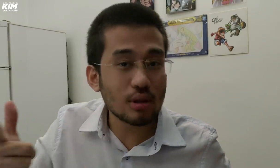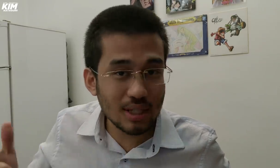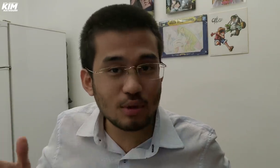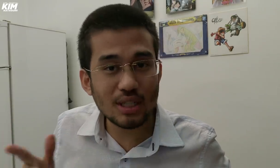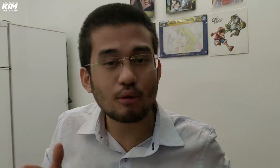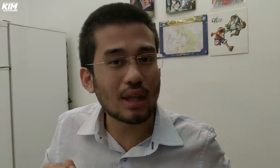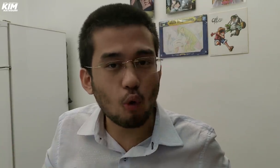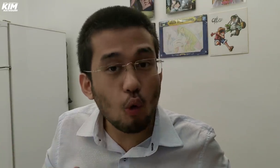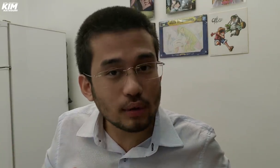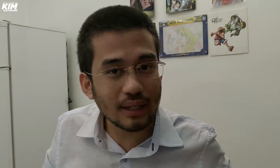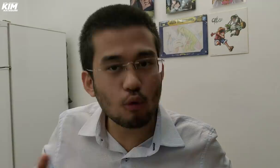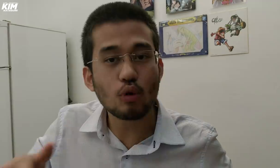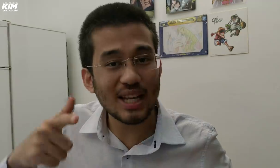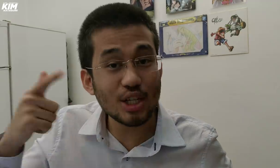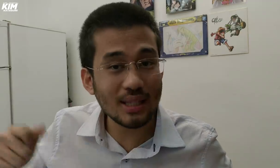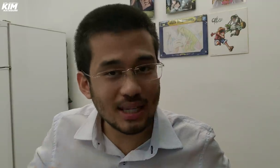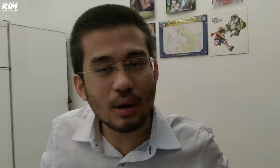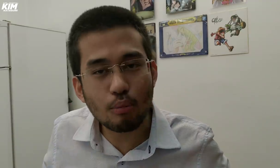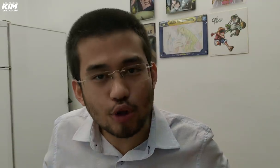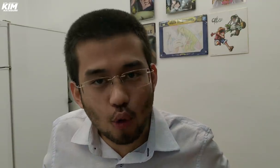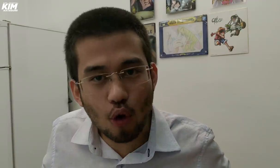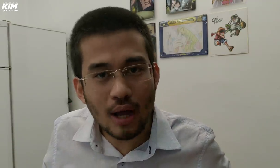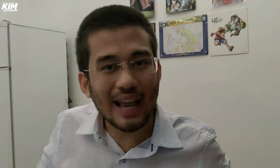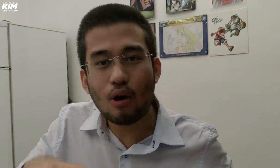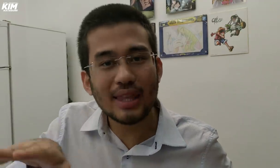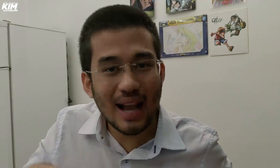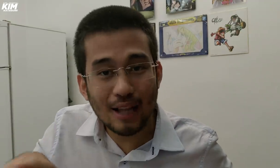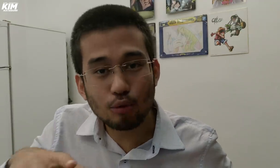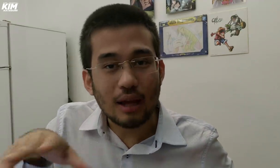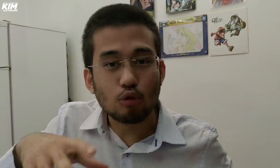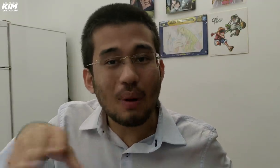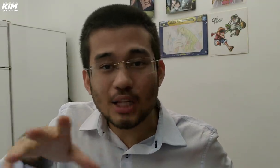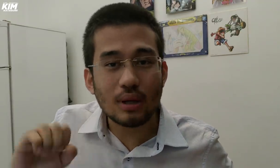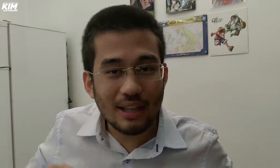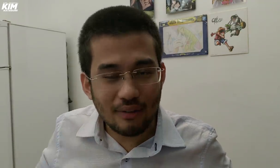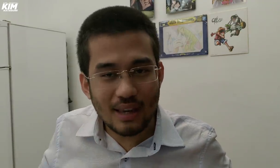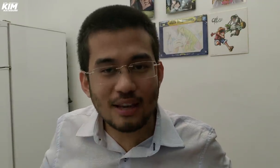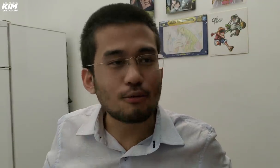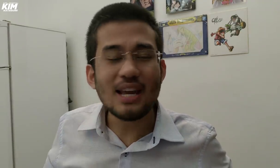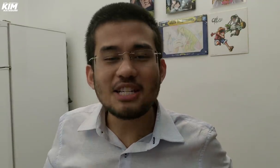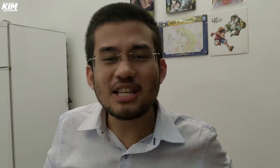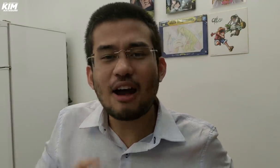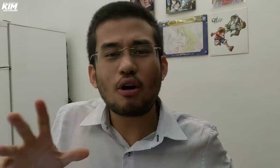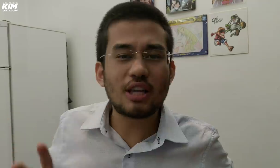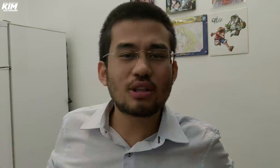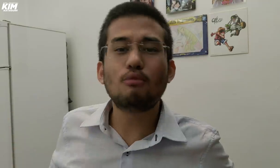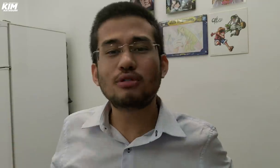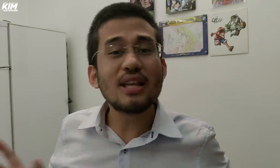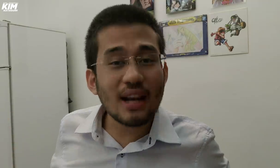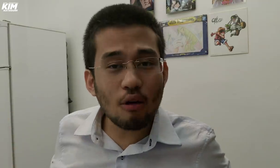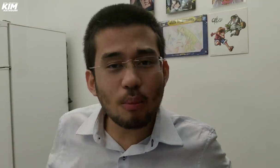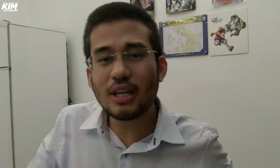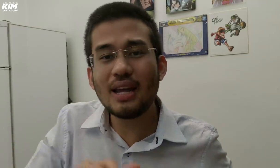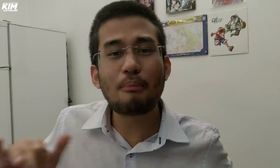coisa que o Bolsonaro sempre disse que ia lutar contra, né, com coisa que a direita sempre repudiou e que agora tem gado no pasto ali defendendo. E ele diz: agora que nós estamos